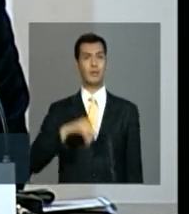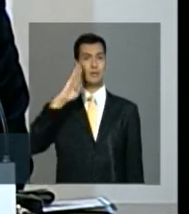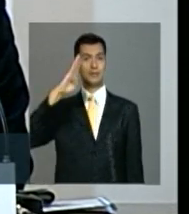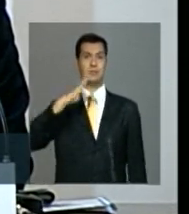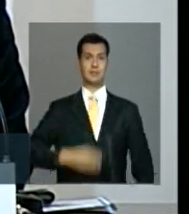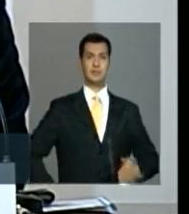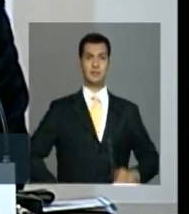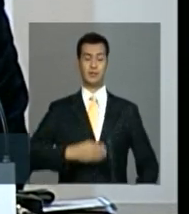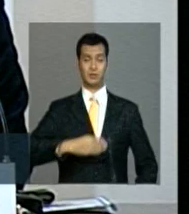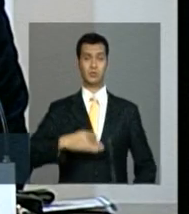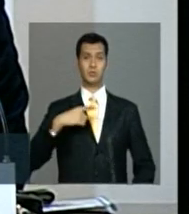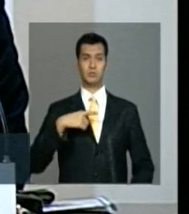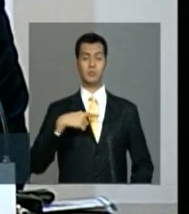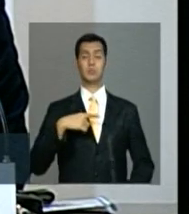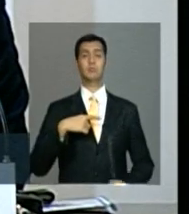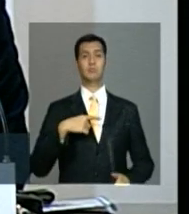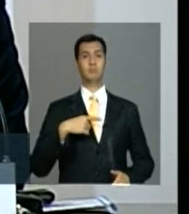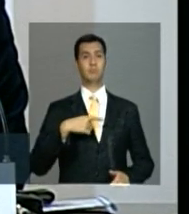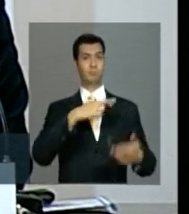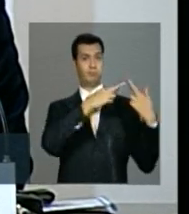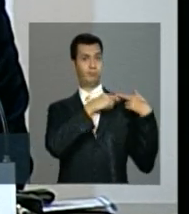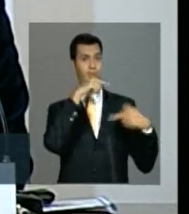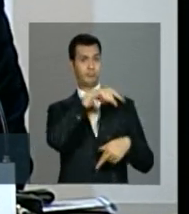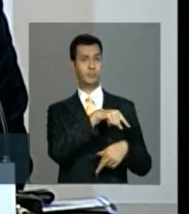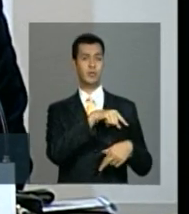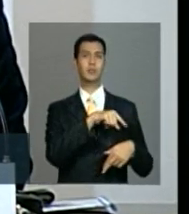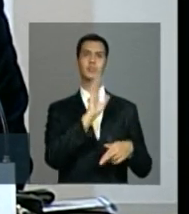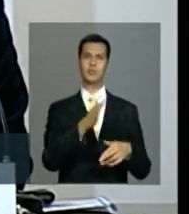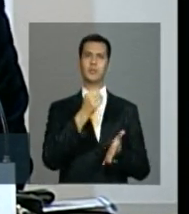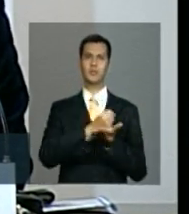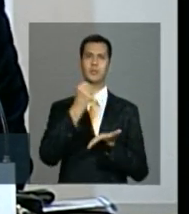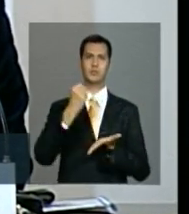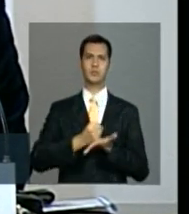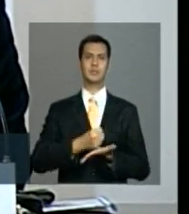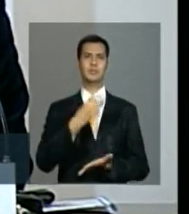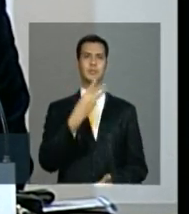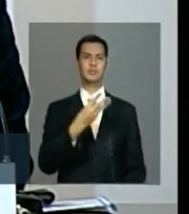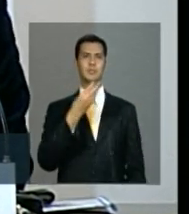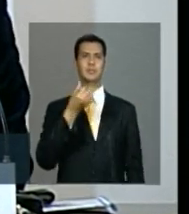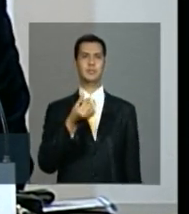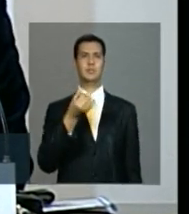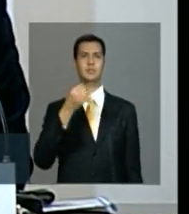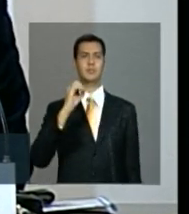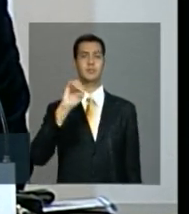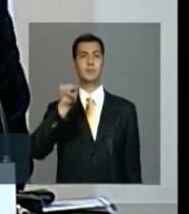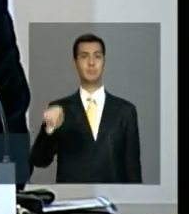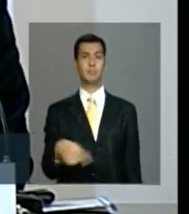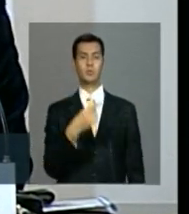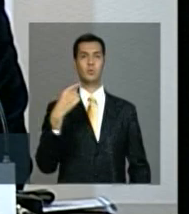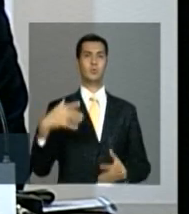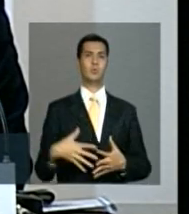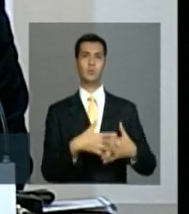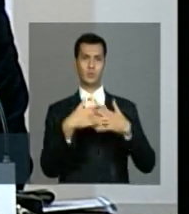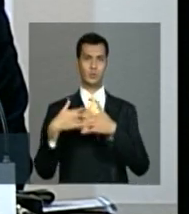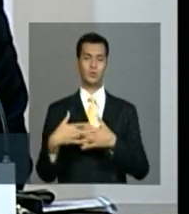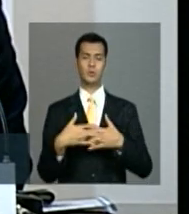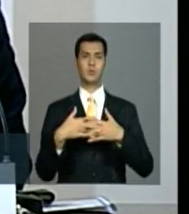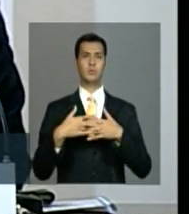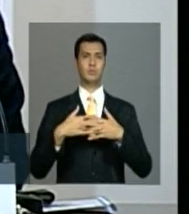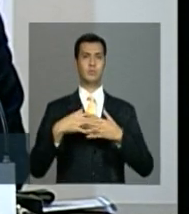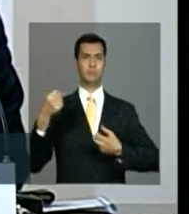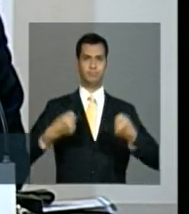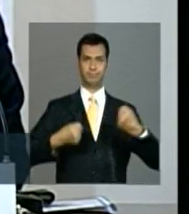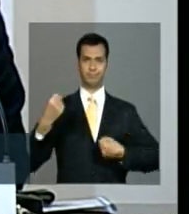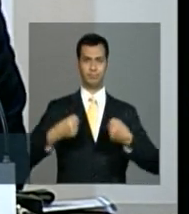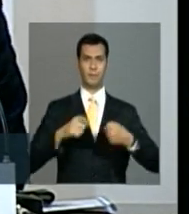brasileiro já tem contratados 3.360 carros pipas e esses carros do exército estão